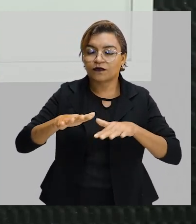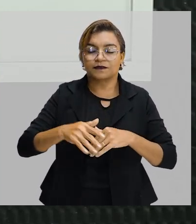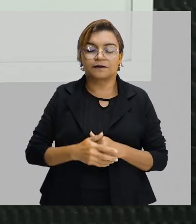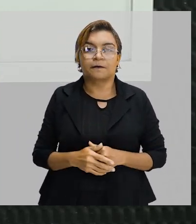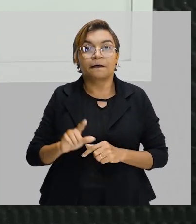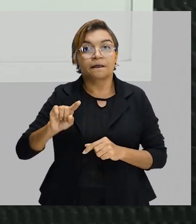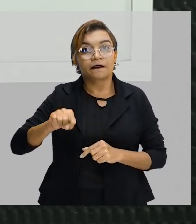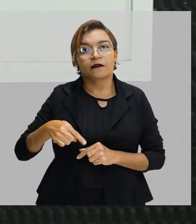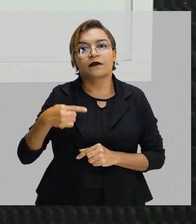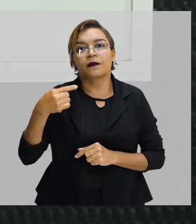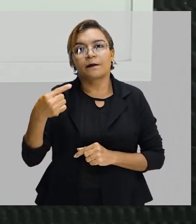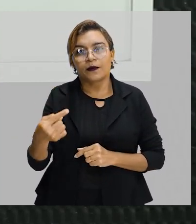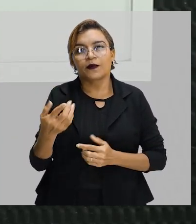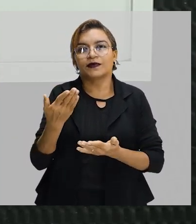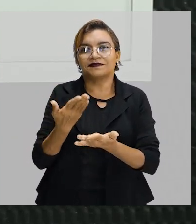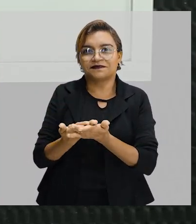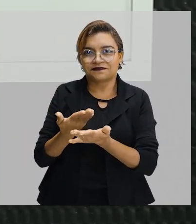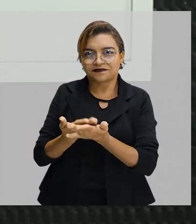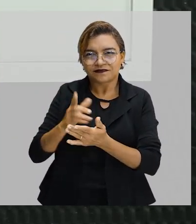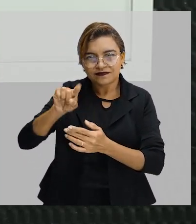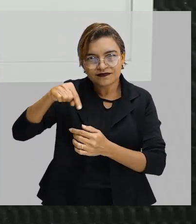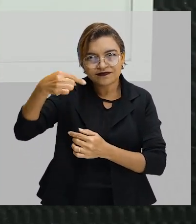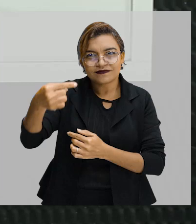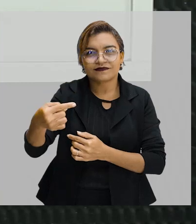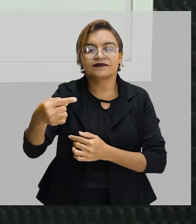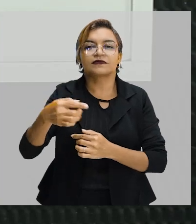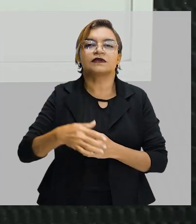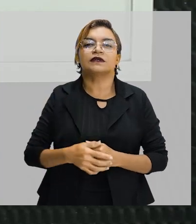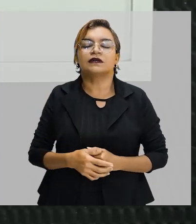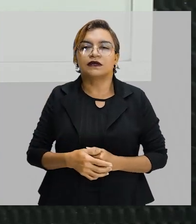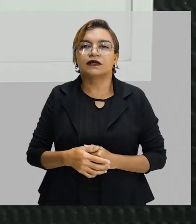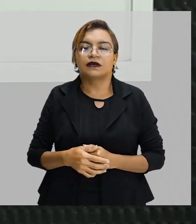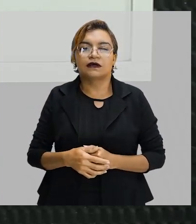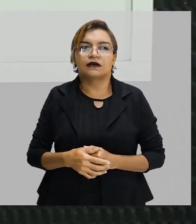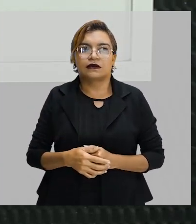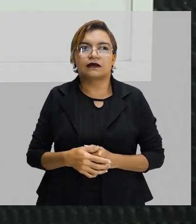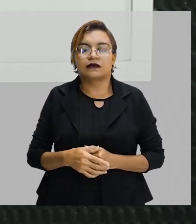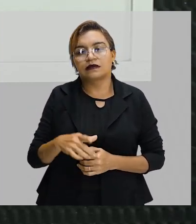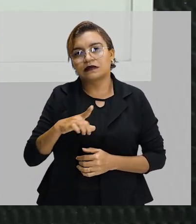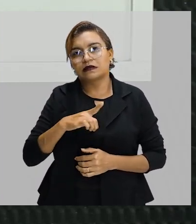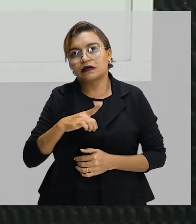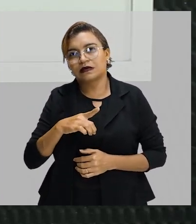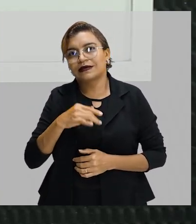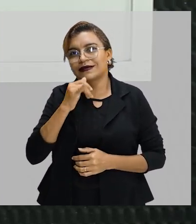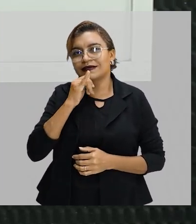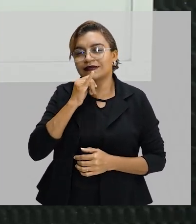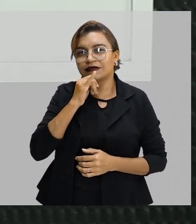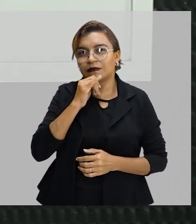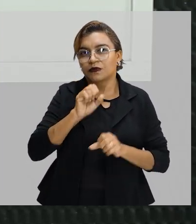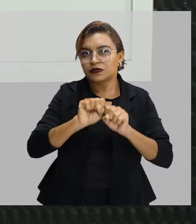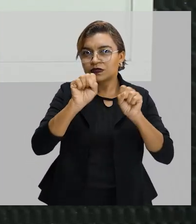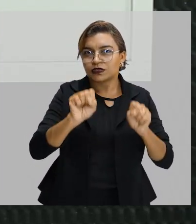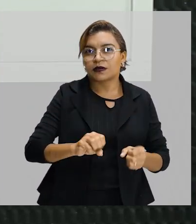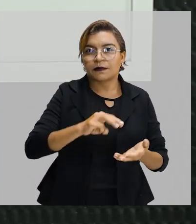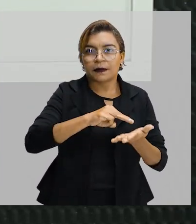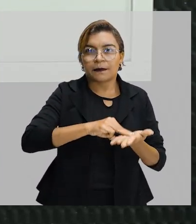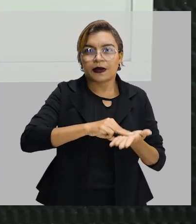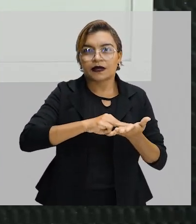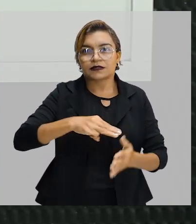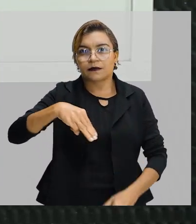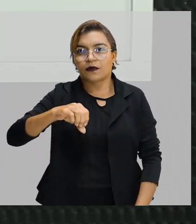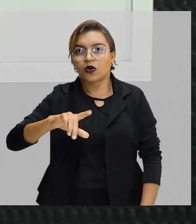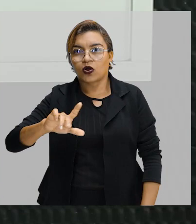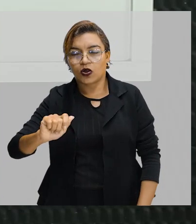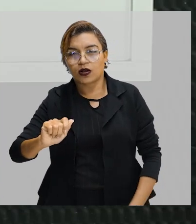para depois, né, em aulas futuras, a gente pegar o exemplo o exemplo do sistema massa-mola, o exemplo do